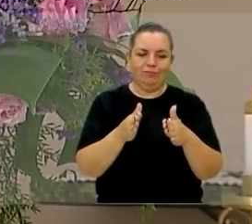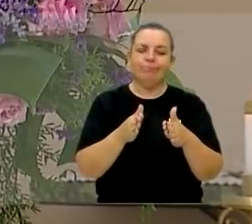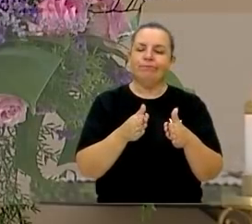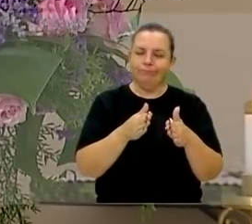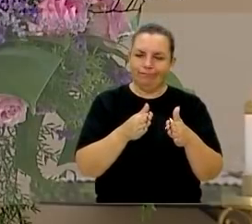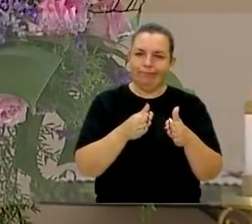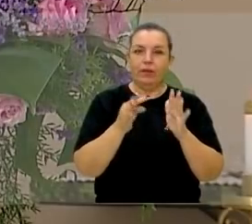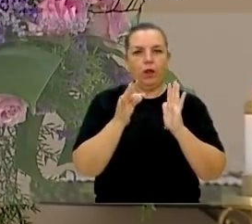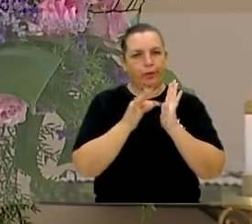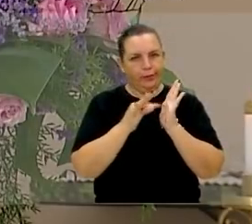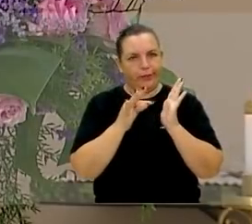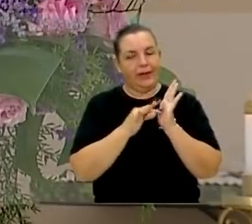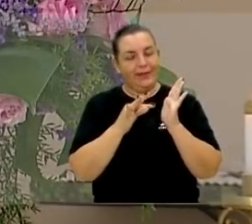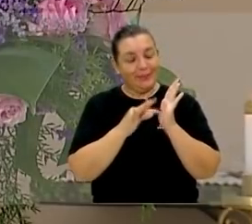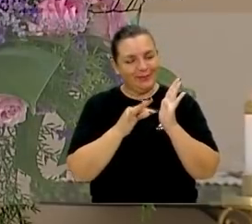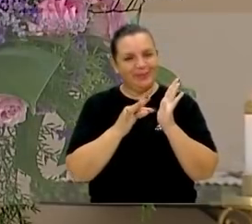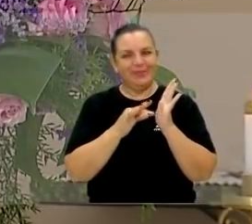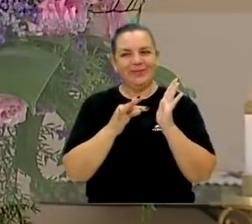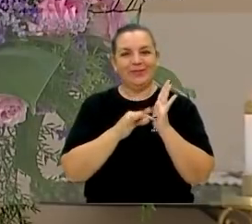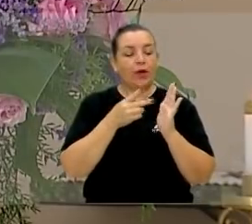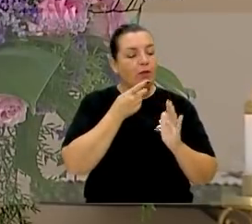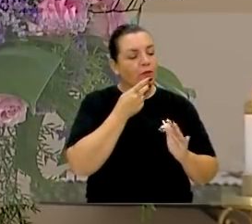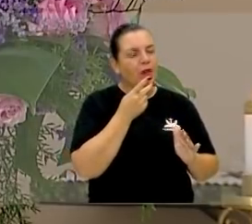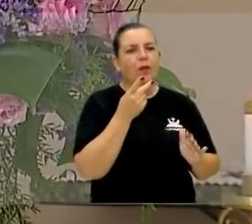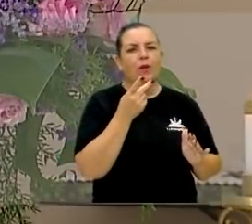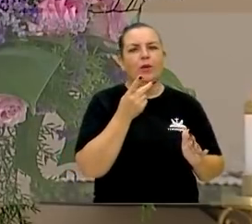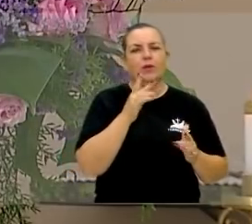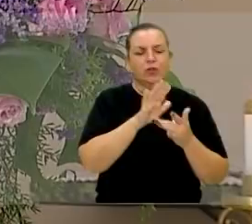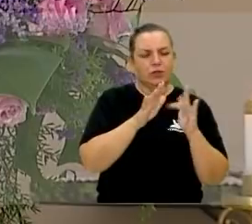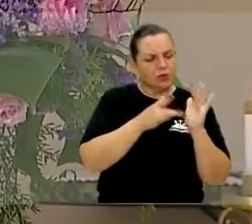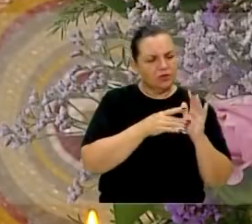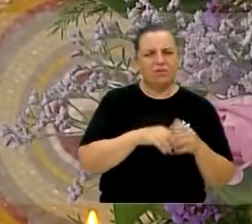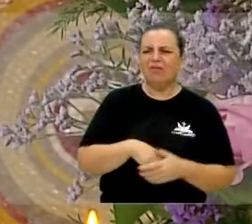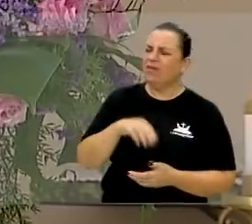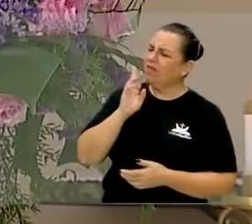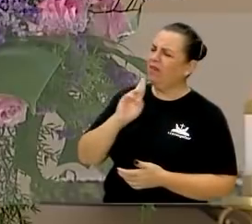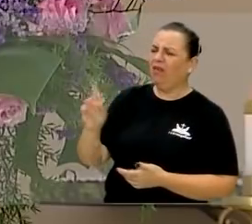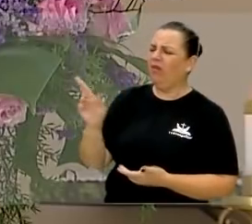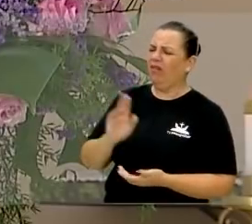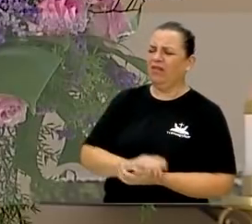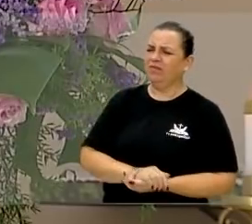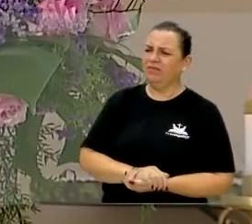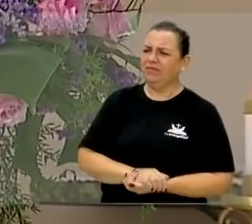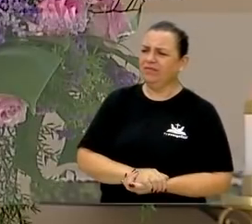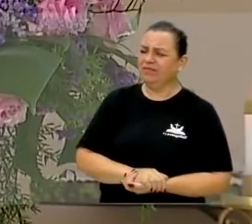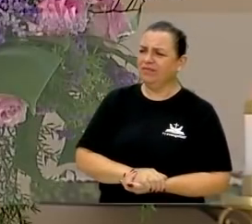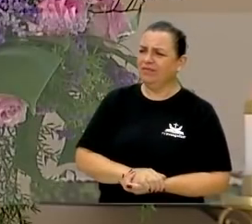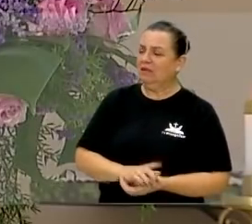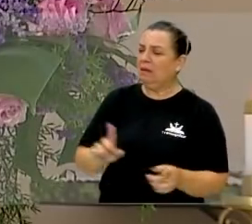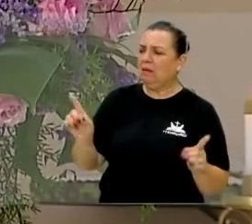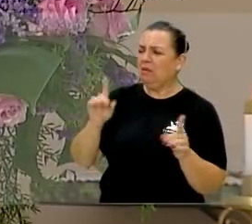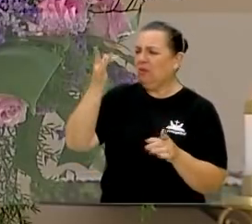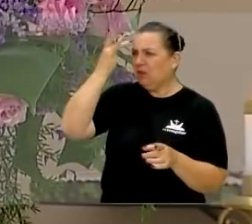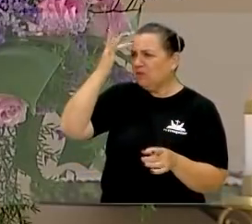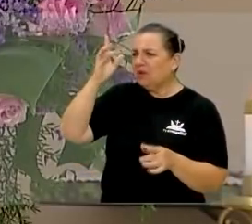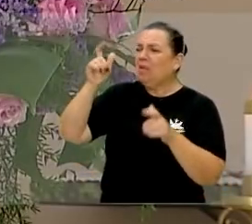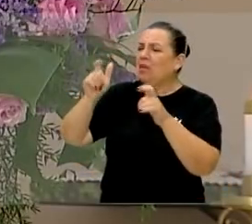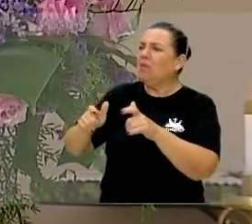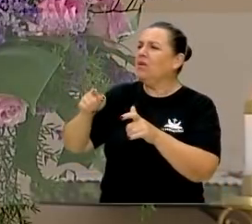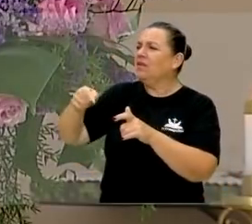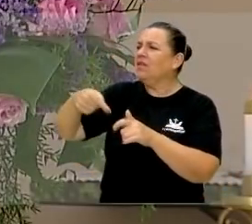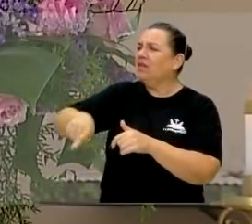Tomé disse a Jesus: Senhor, nós não sabemos para onde